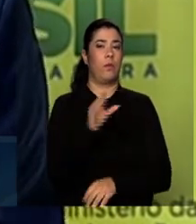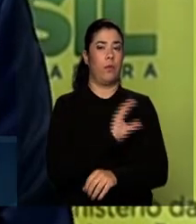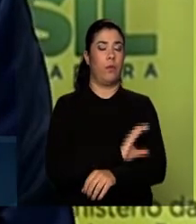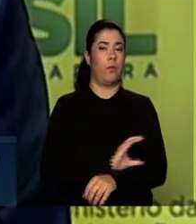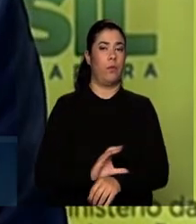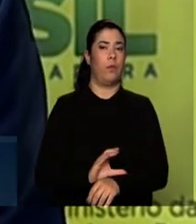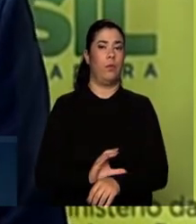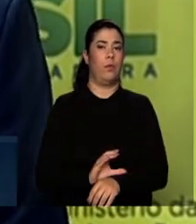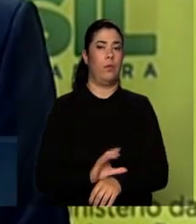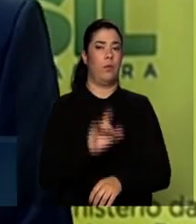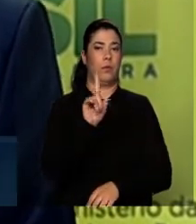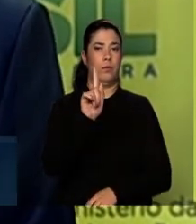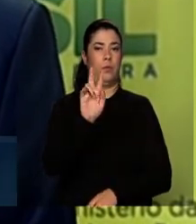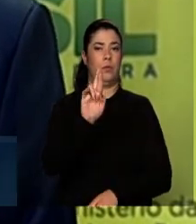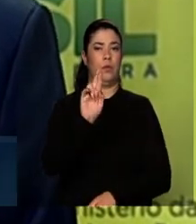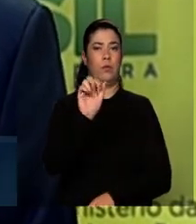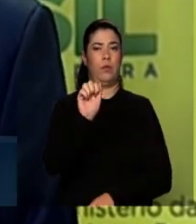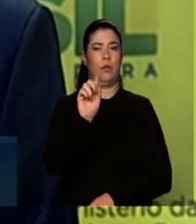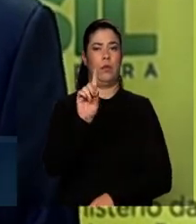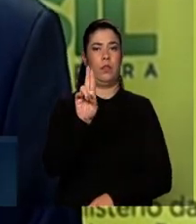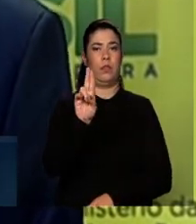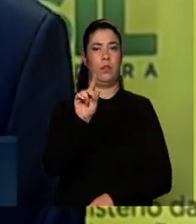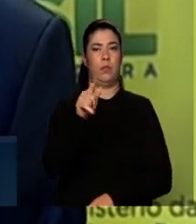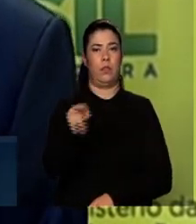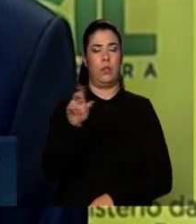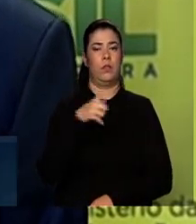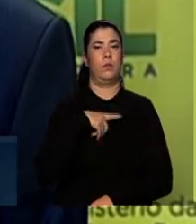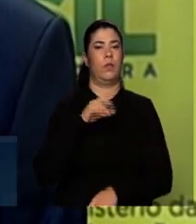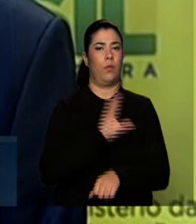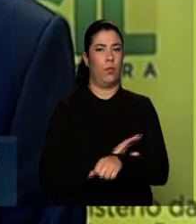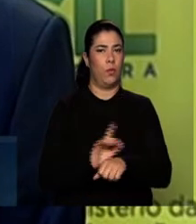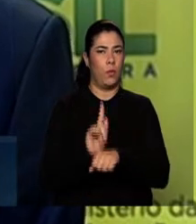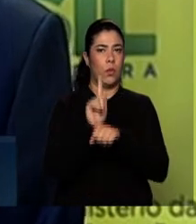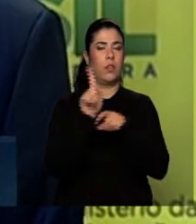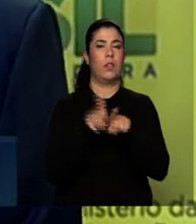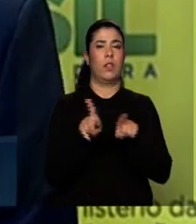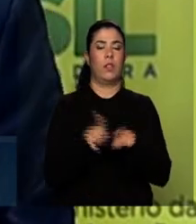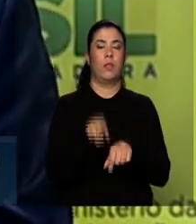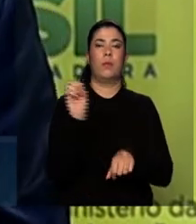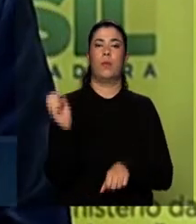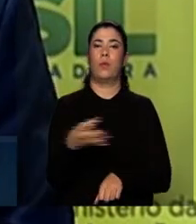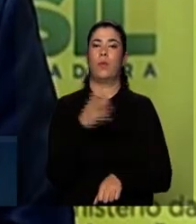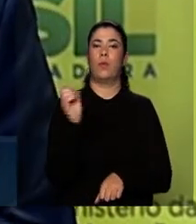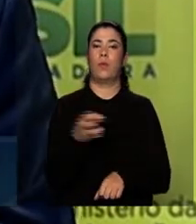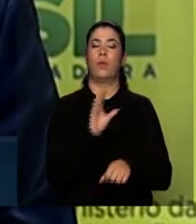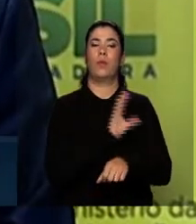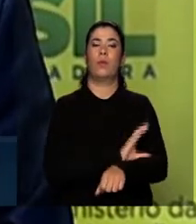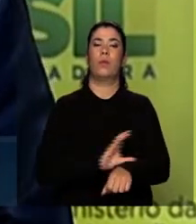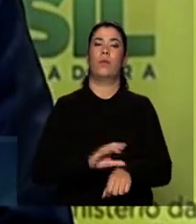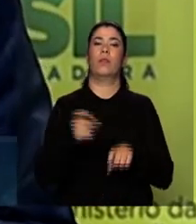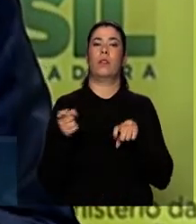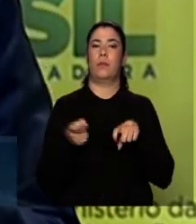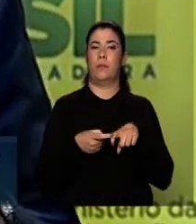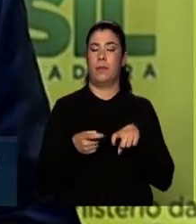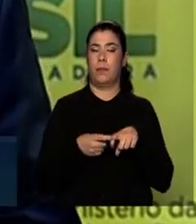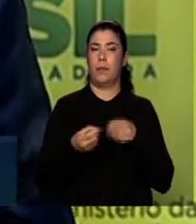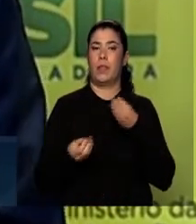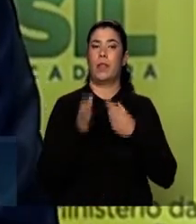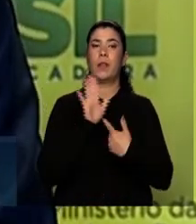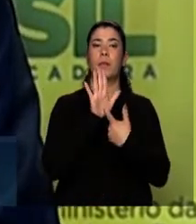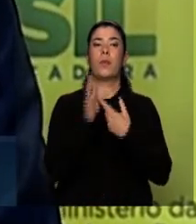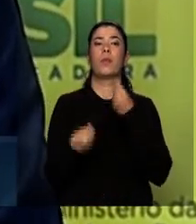afinado com as novas diretrizes curriculares para os cursos de medicina, que indicam, inclusive, a qualidade, quais são